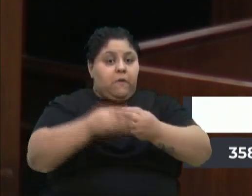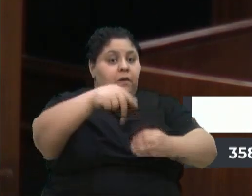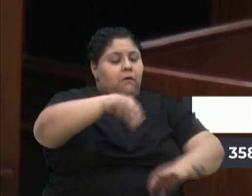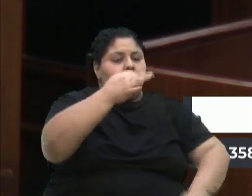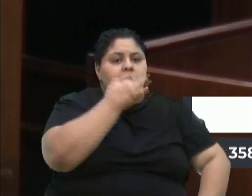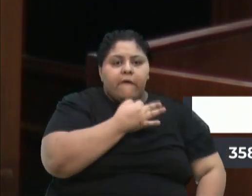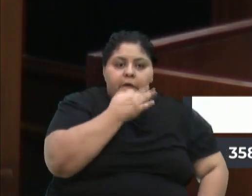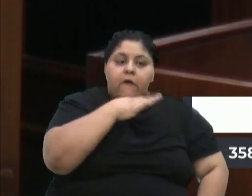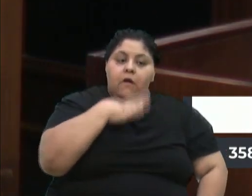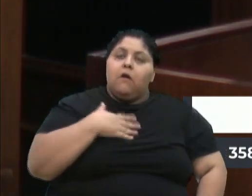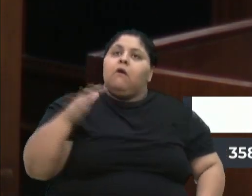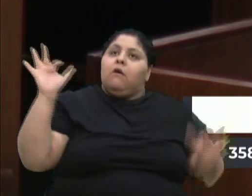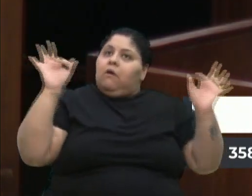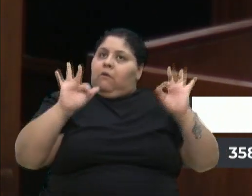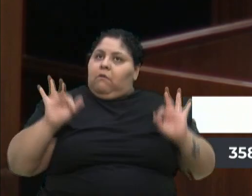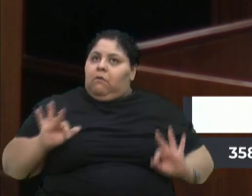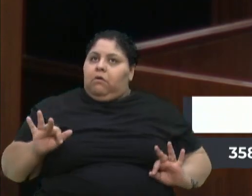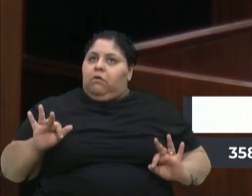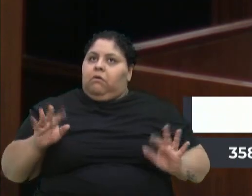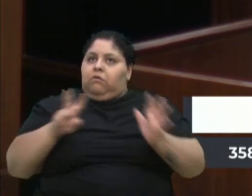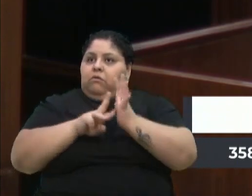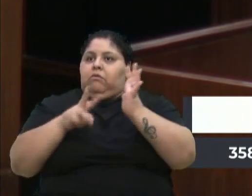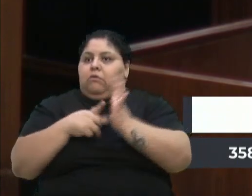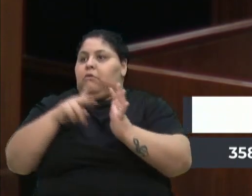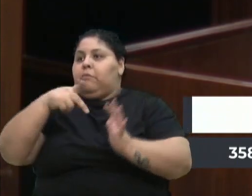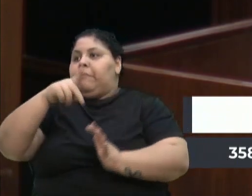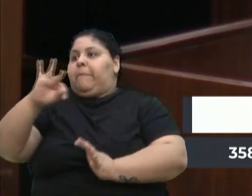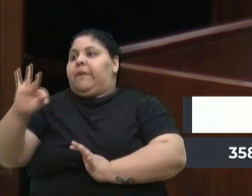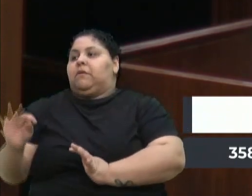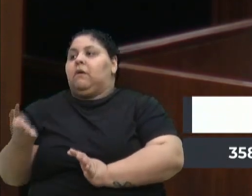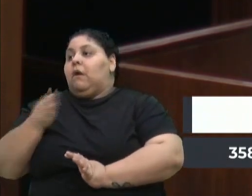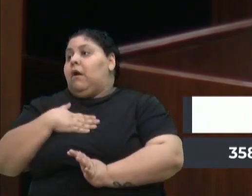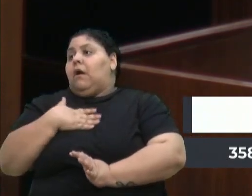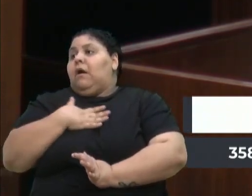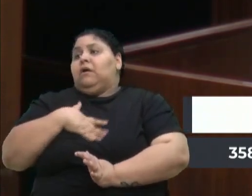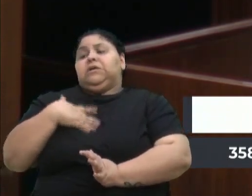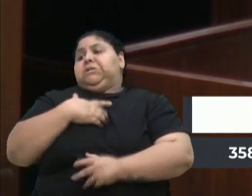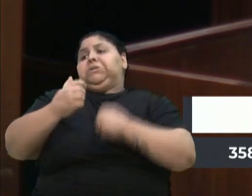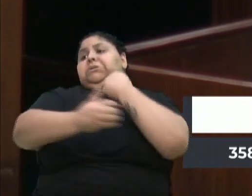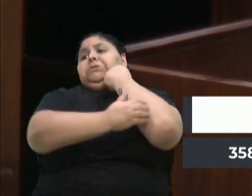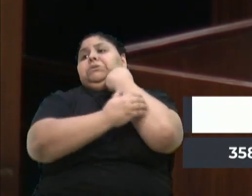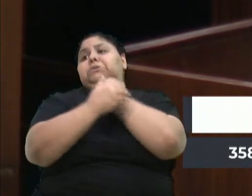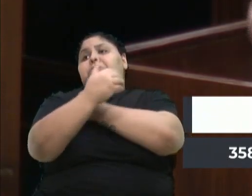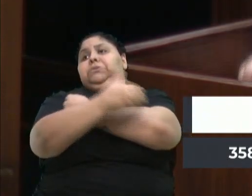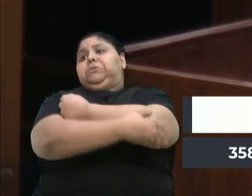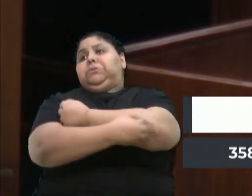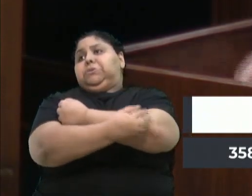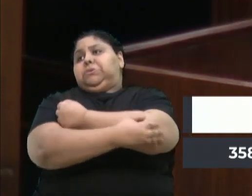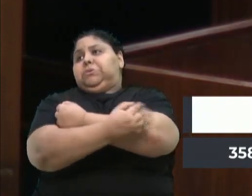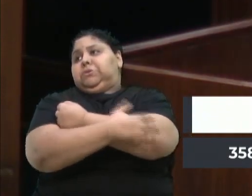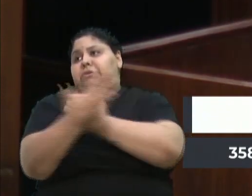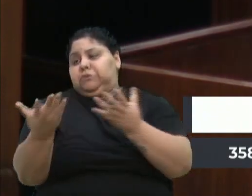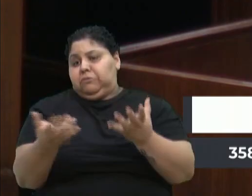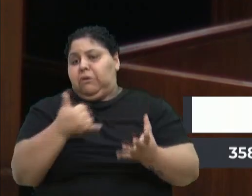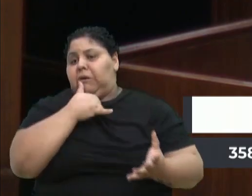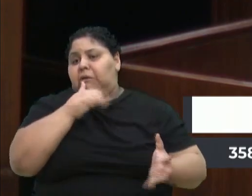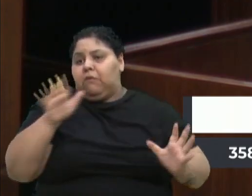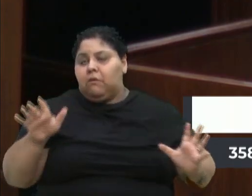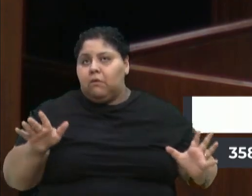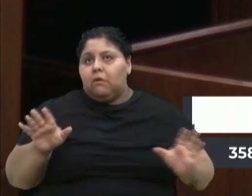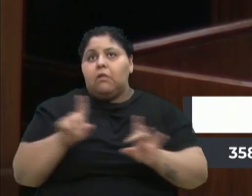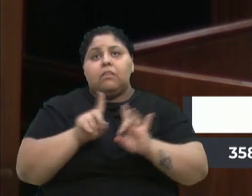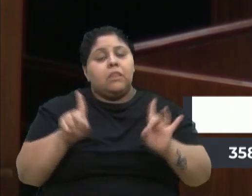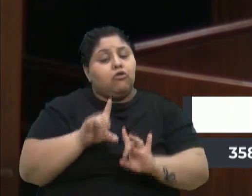fico feliz, não é porque ela é do PT que eu vou ficar, nossa, estou com ciúmes, faz uma grande coisa, eu vou ficar magoado. Não, é só